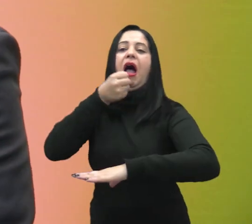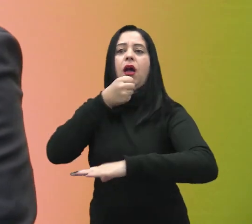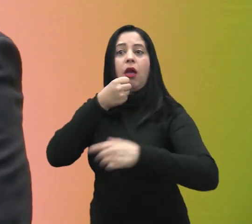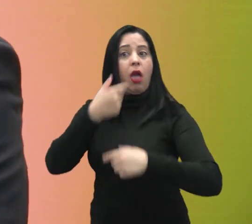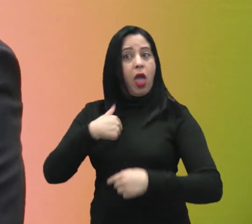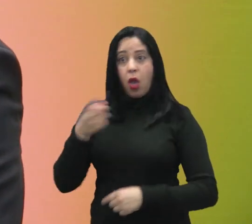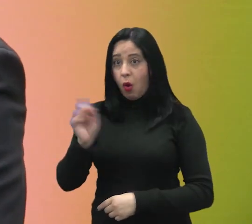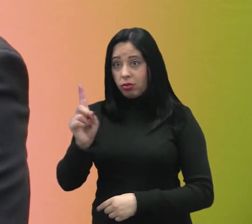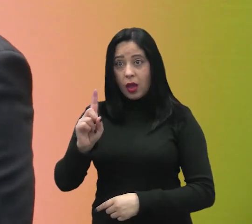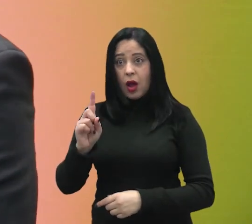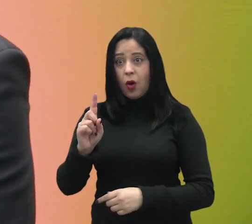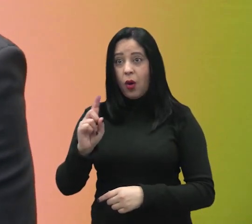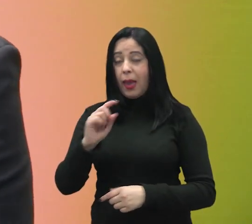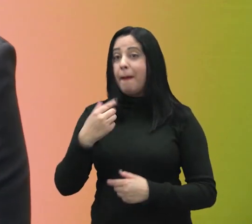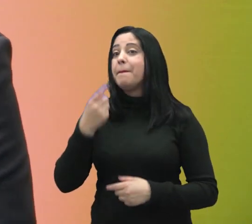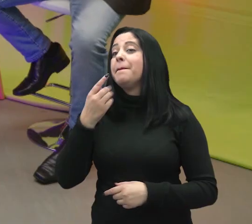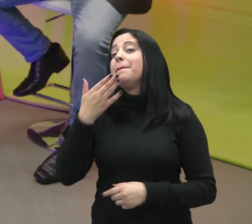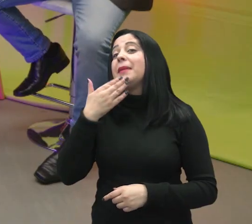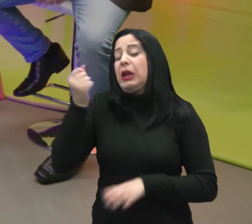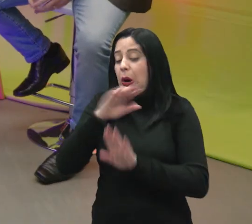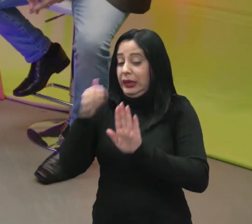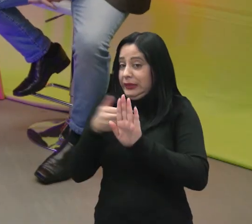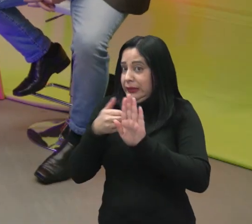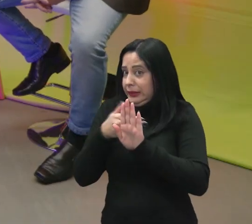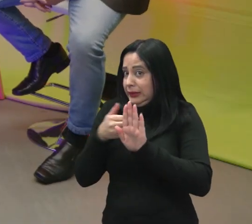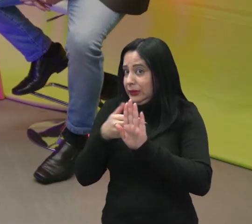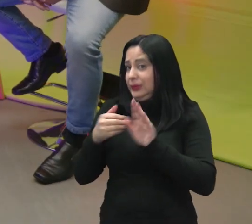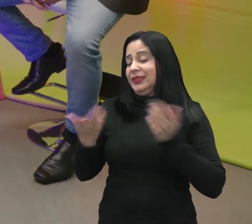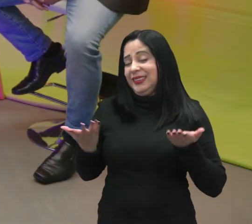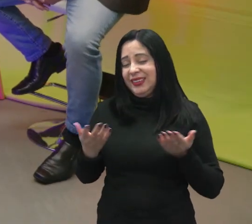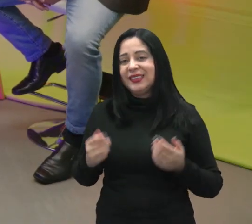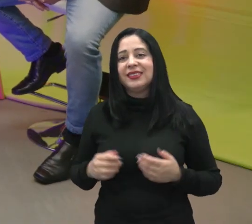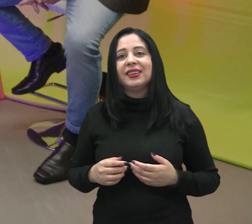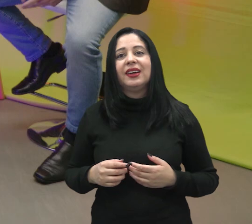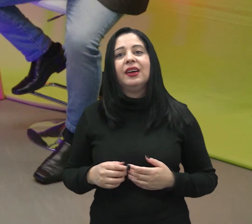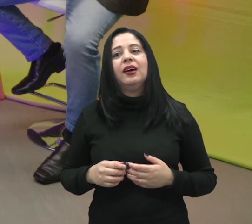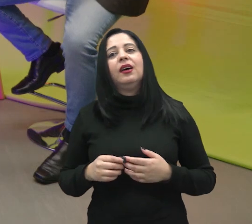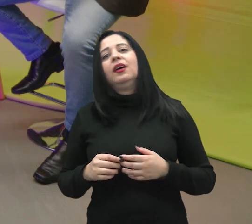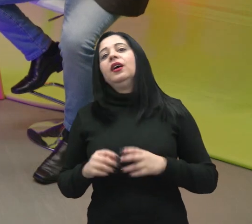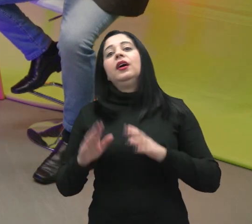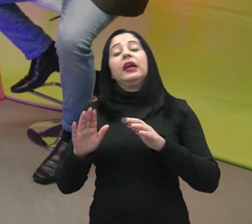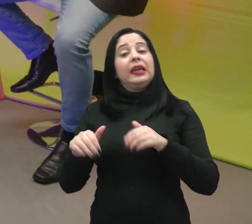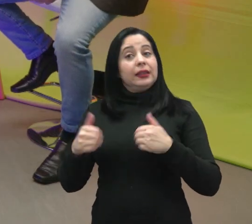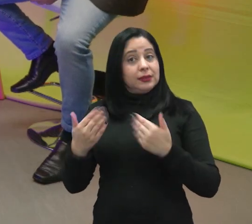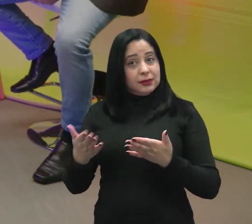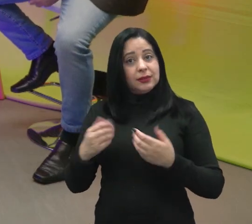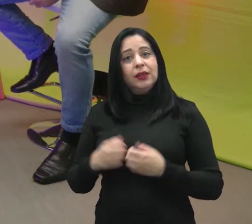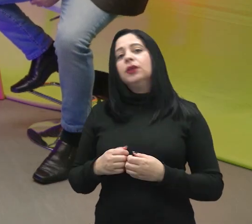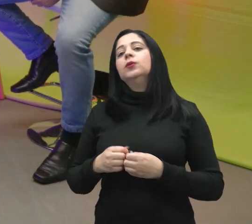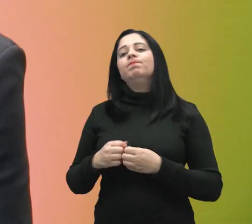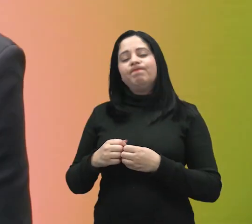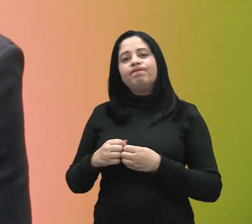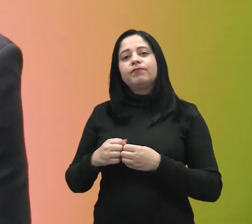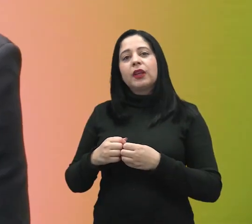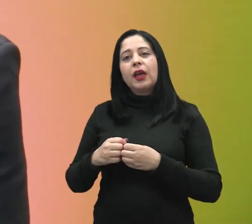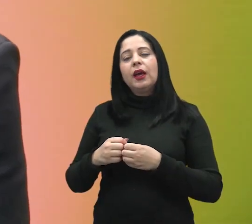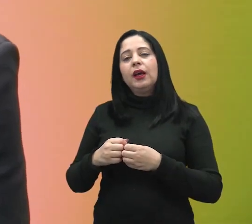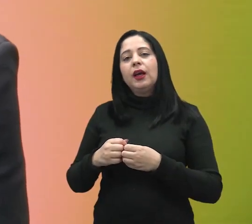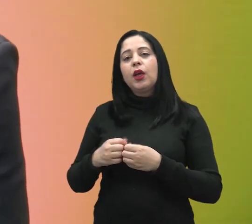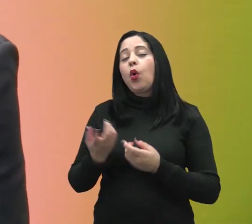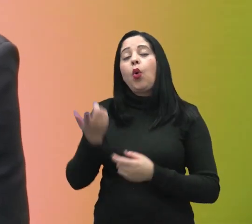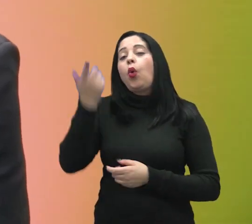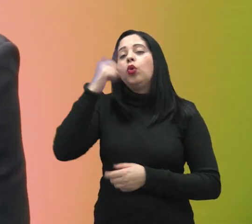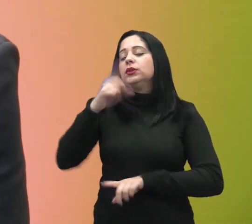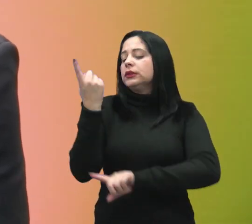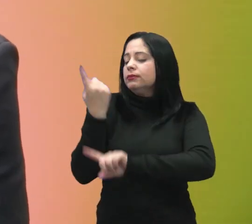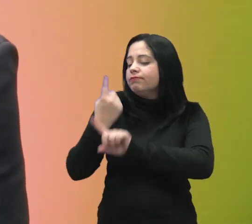eu pudesse, eu falava aqui atrás sabe, escondido. Mas, então, serviu muito como um laboratório para mim. Mas por uma